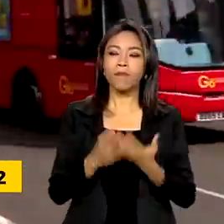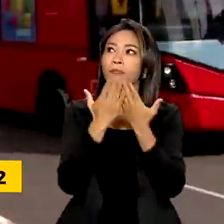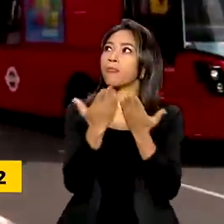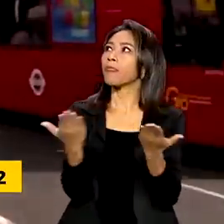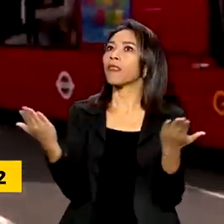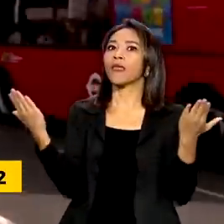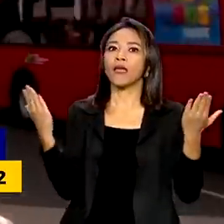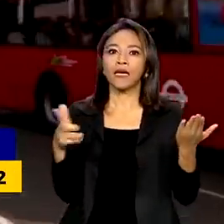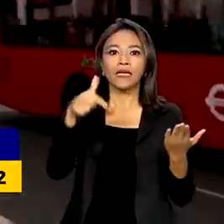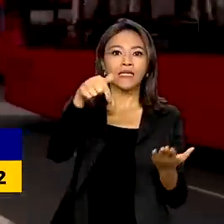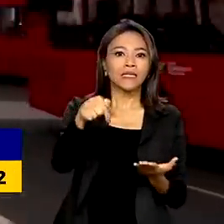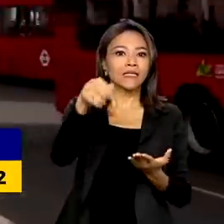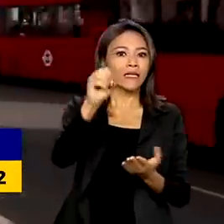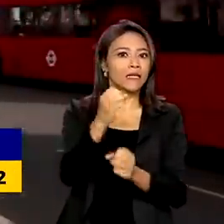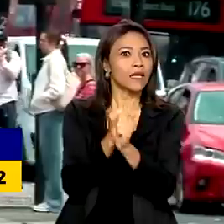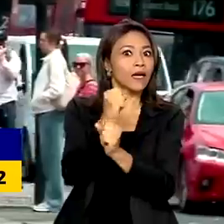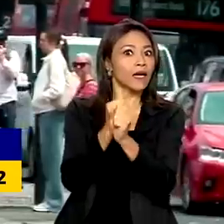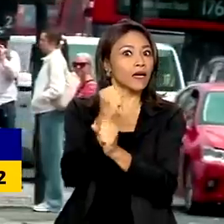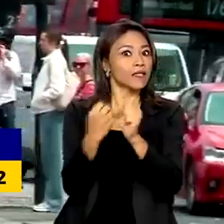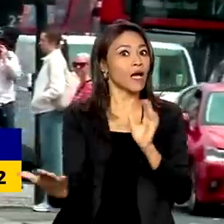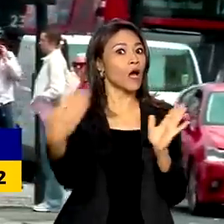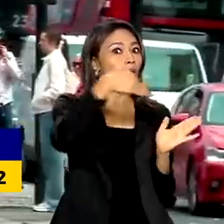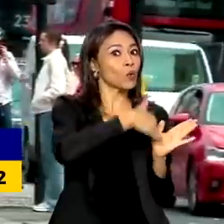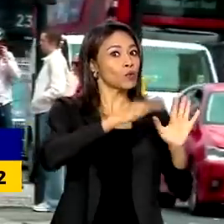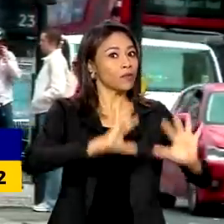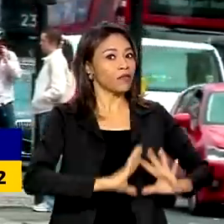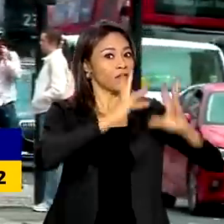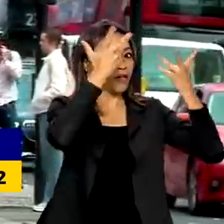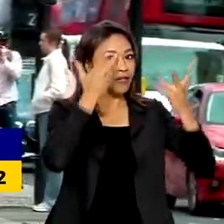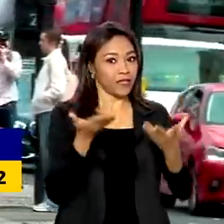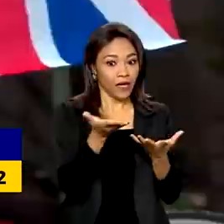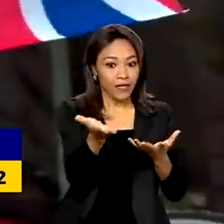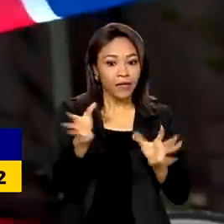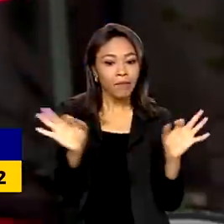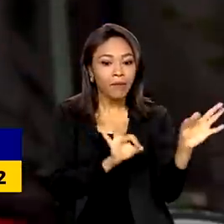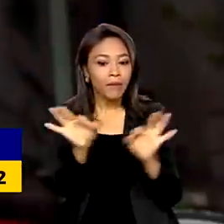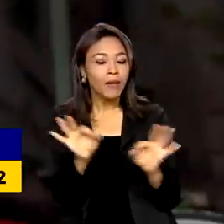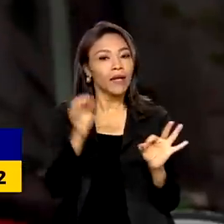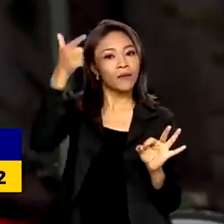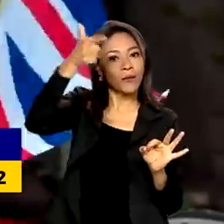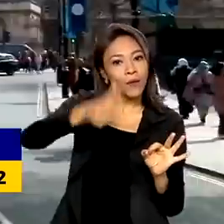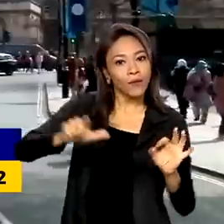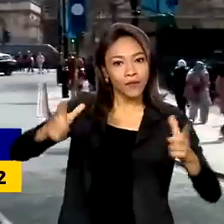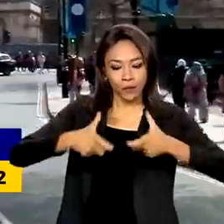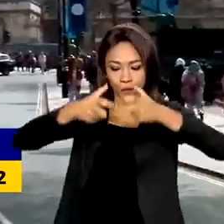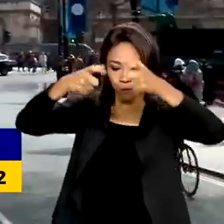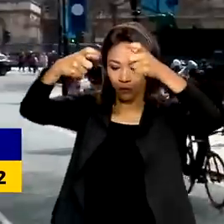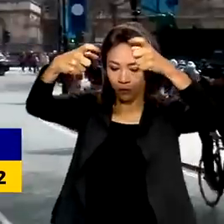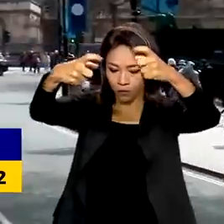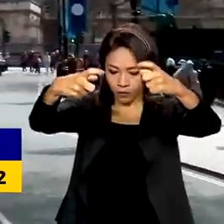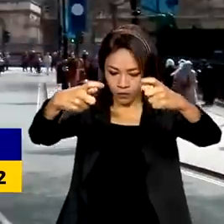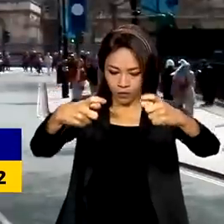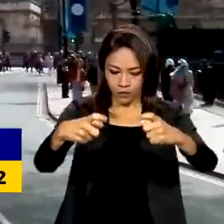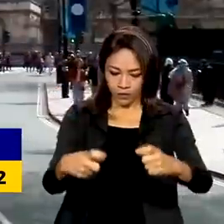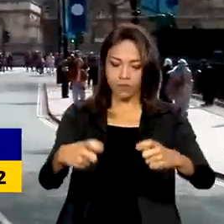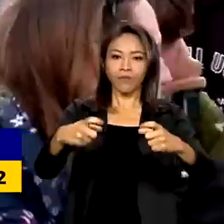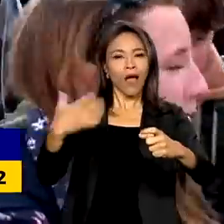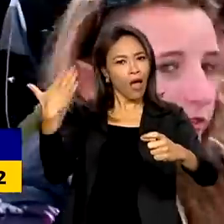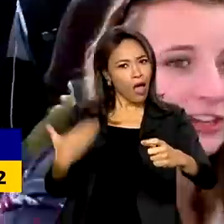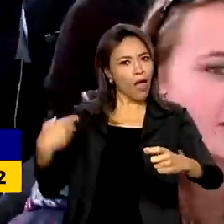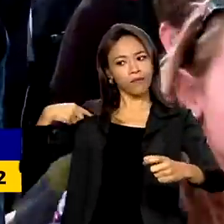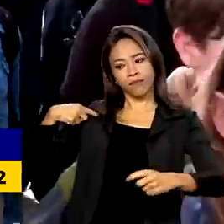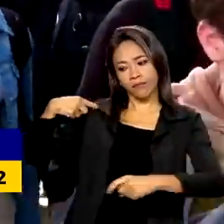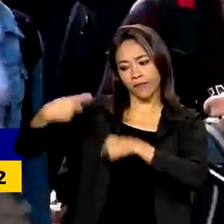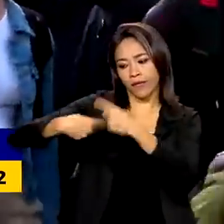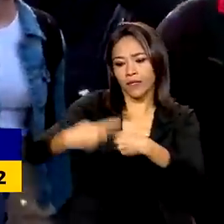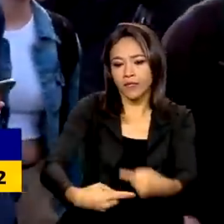70 anos após a última festa, Londres está preparada para mais uma coroação real. E como é tradição, a